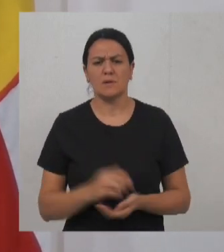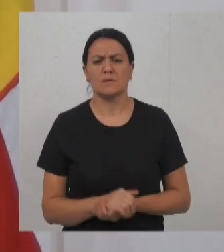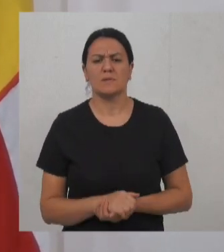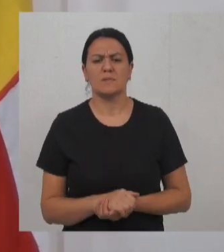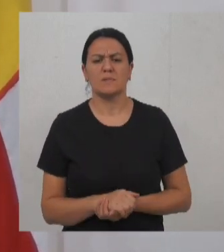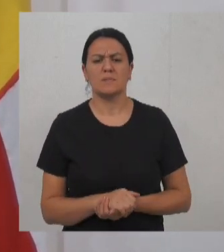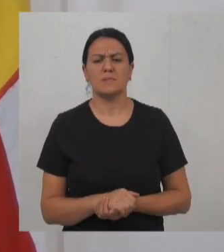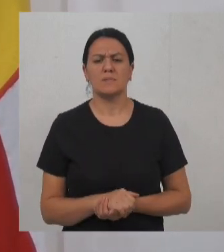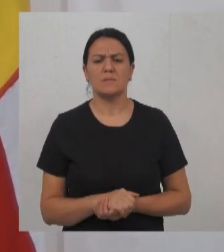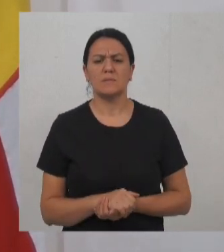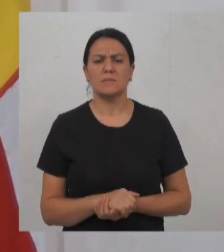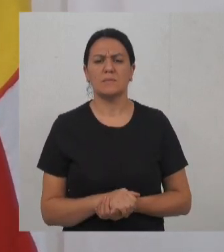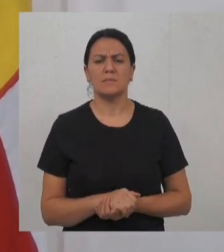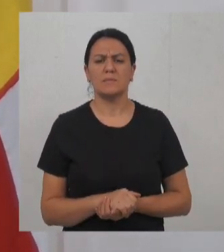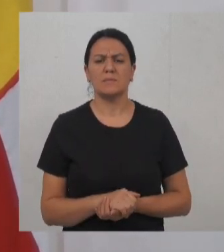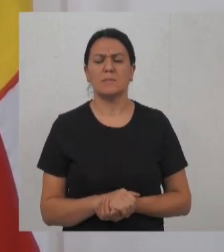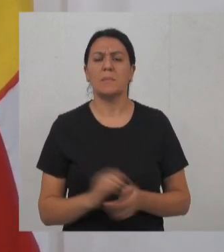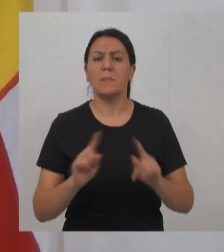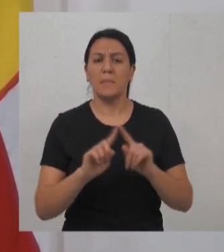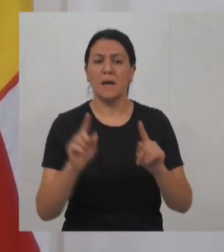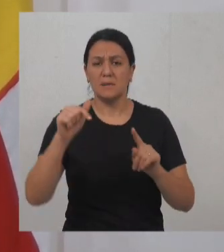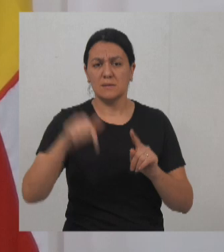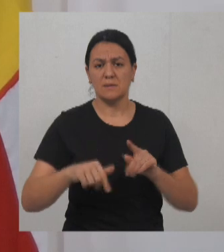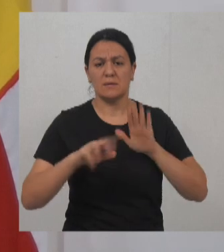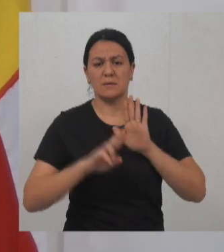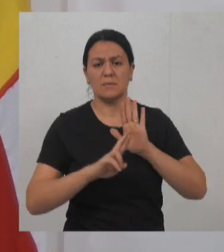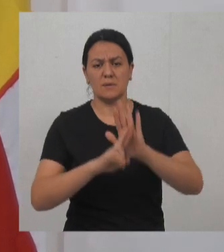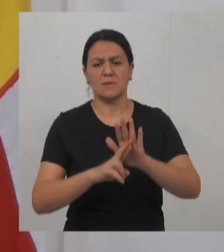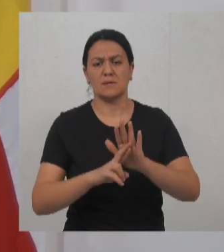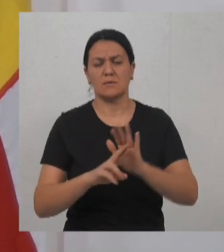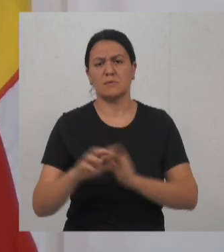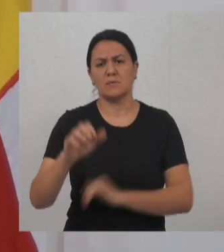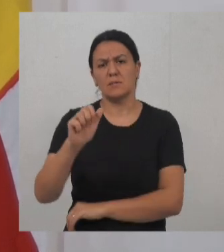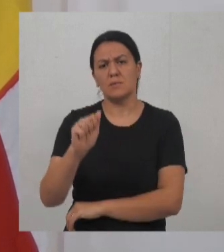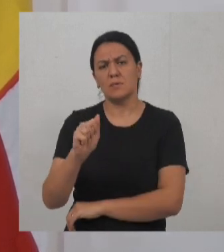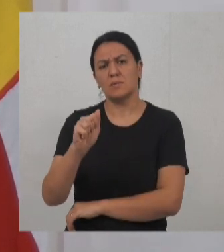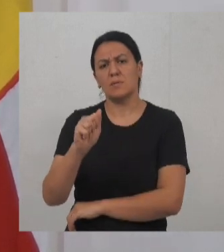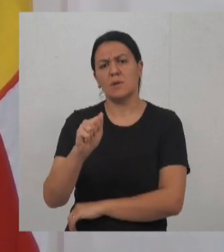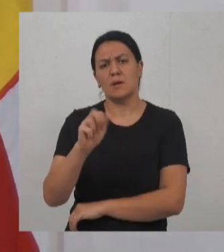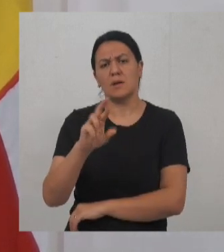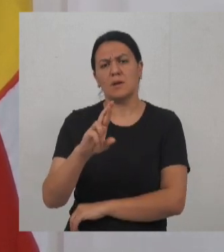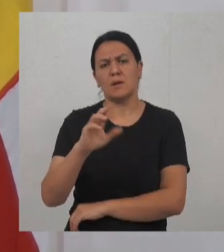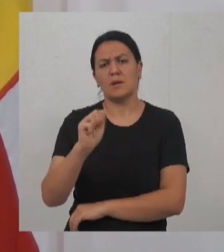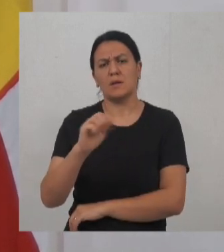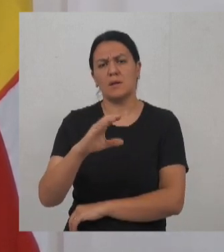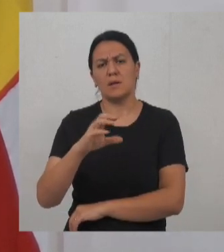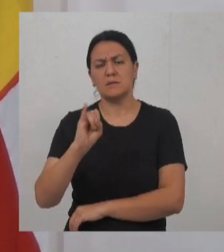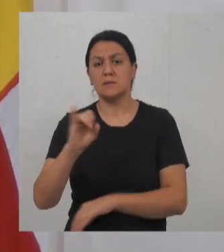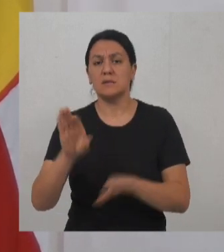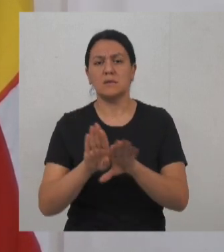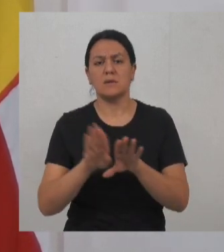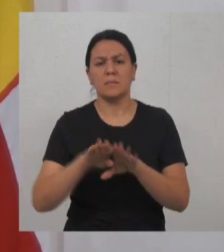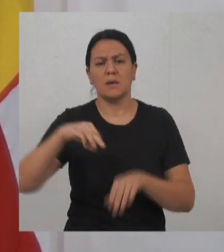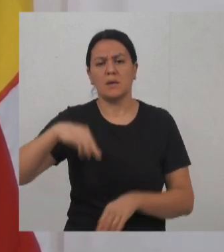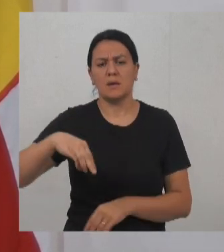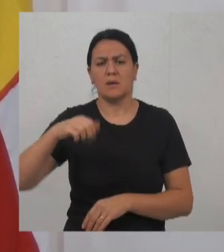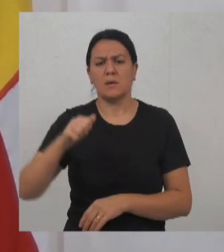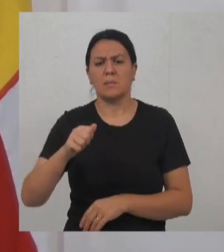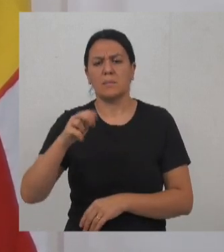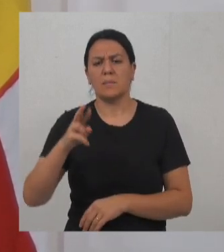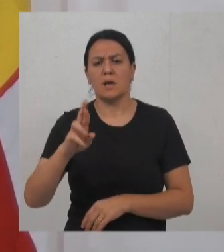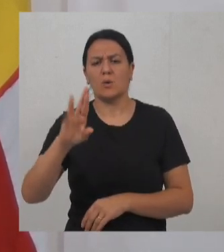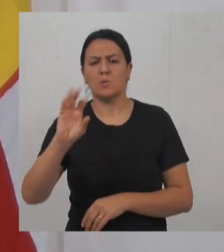o faço aqui na pessoa da dona Araci Boba Ferreira e do seu Mauro Luiz